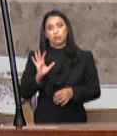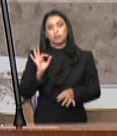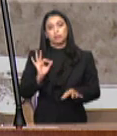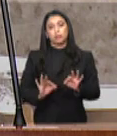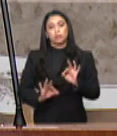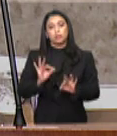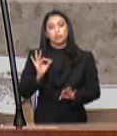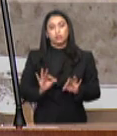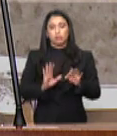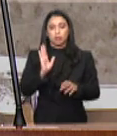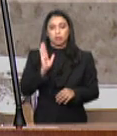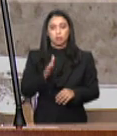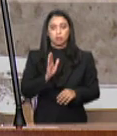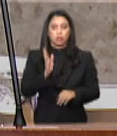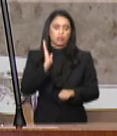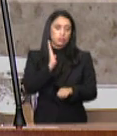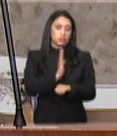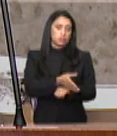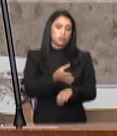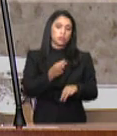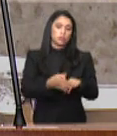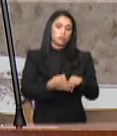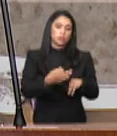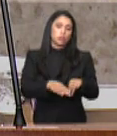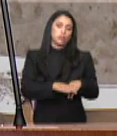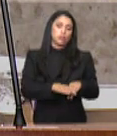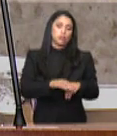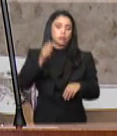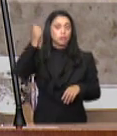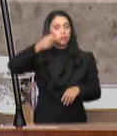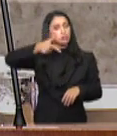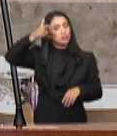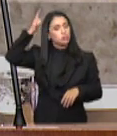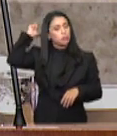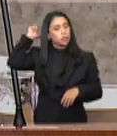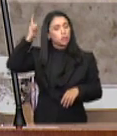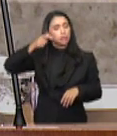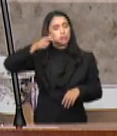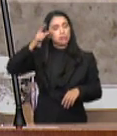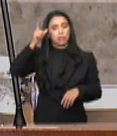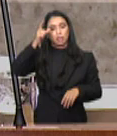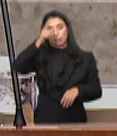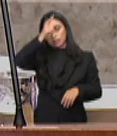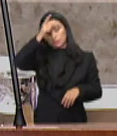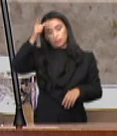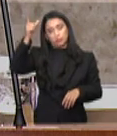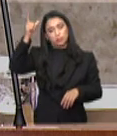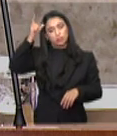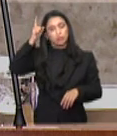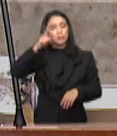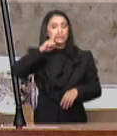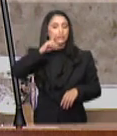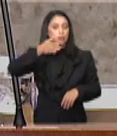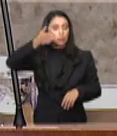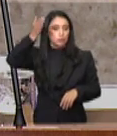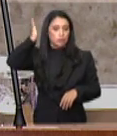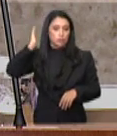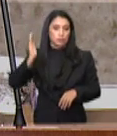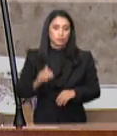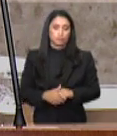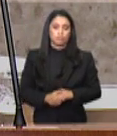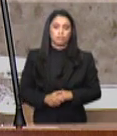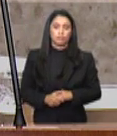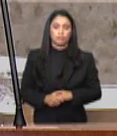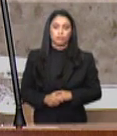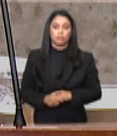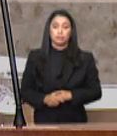julgado. Vencidos os ministros Alexandre de Moraes, Ricardo Lewandowski e Marco Aurélio. Em